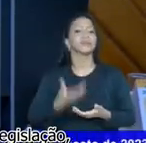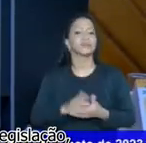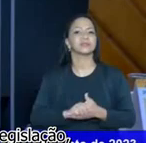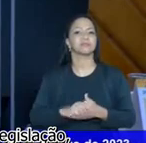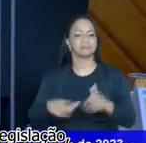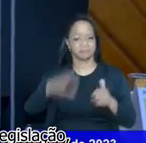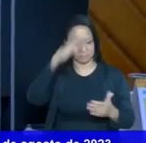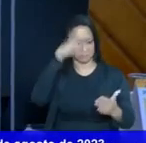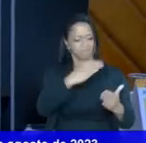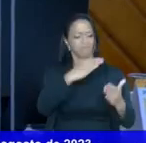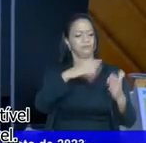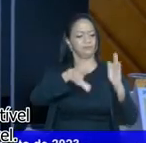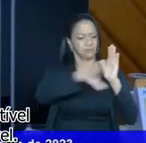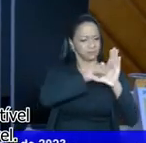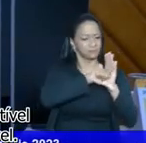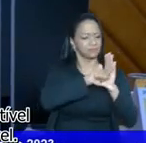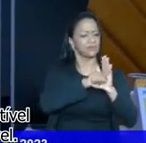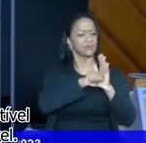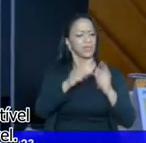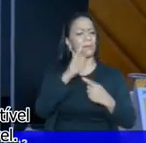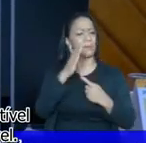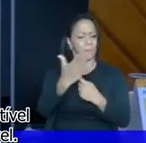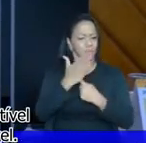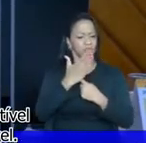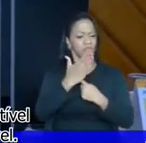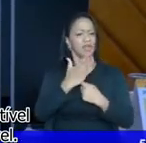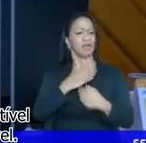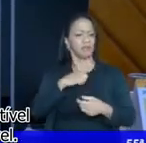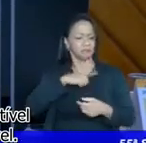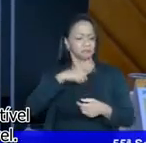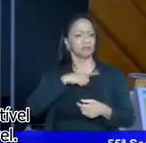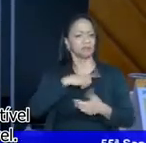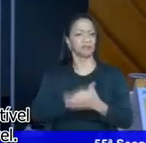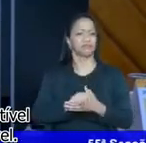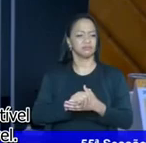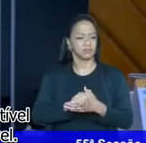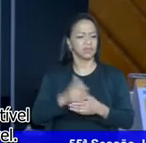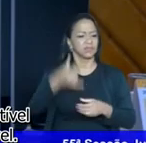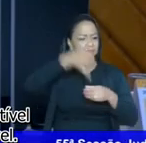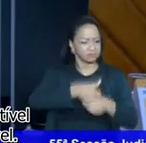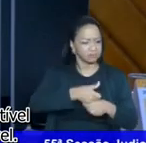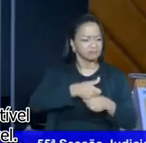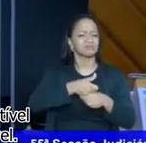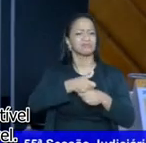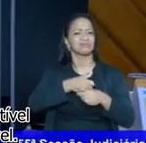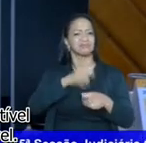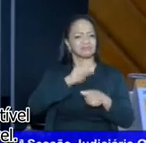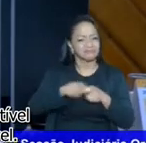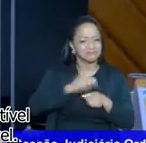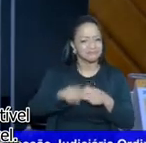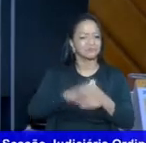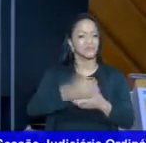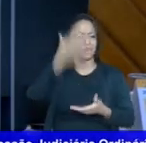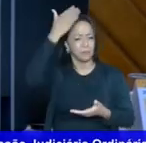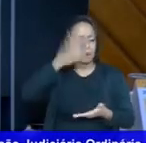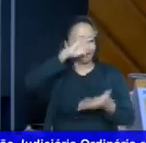seguir a legislação. É mostrar para mim que teve a aquisição de combustível naquela locação, que tem nota